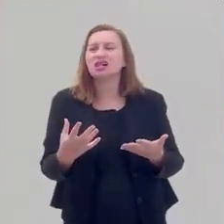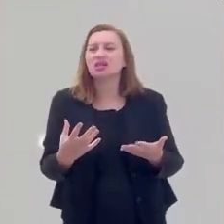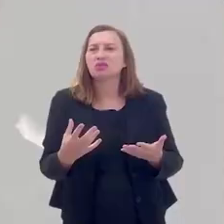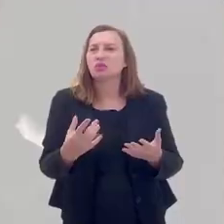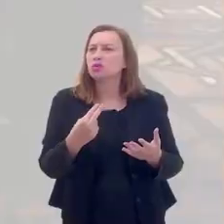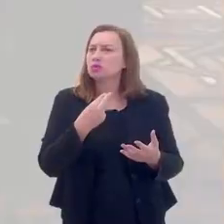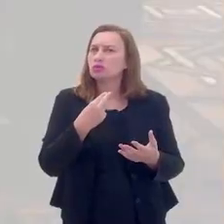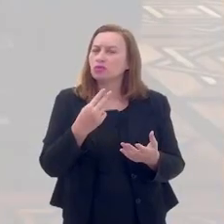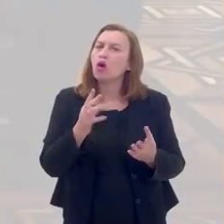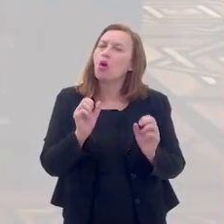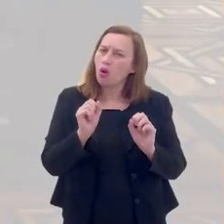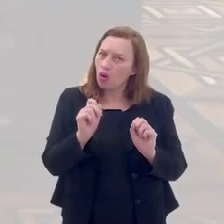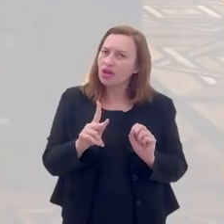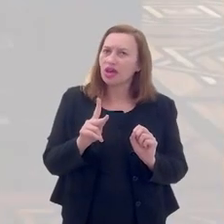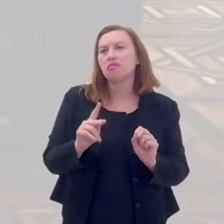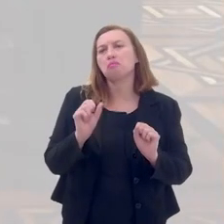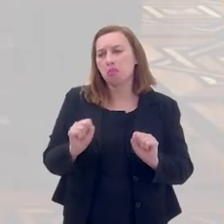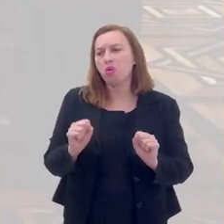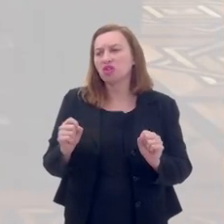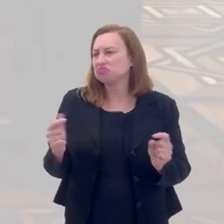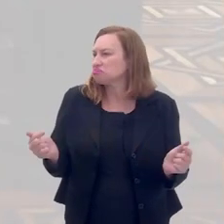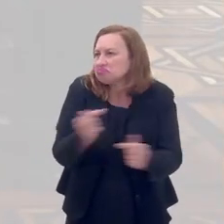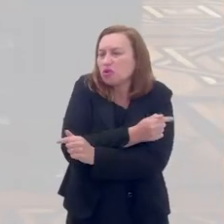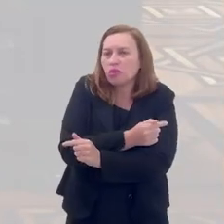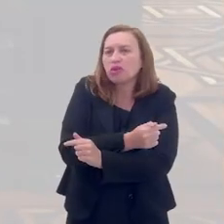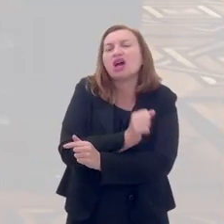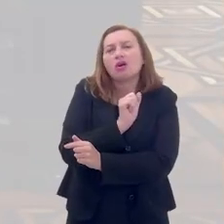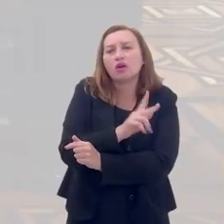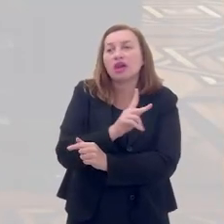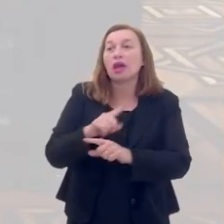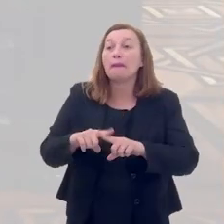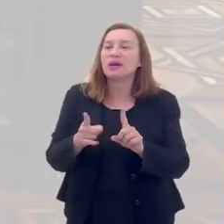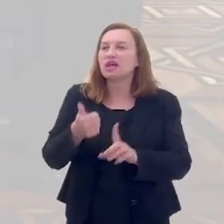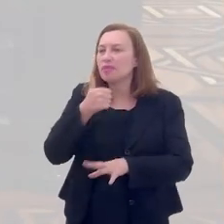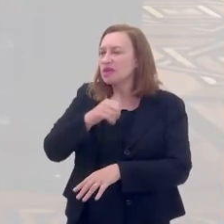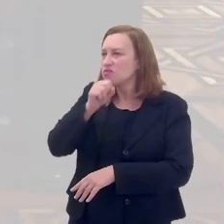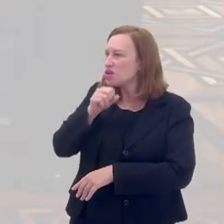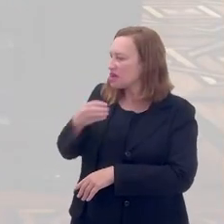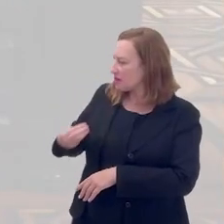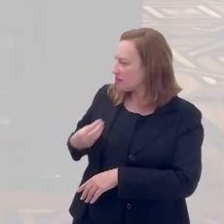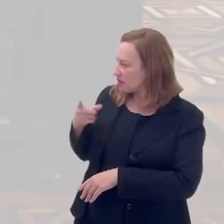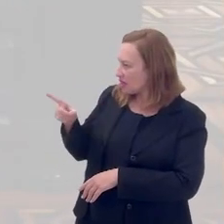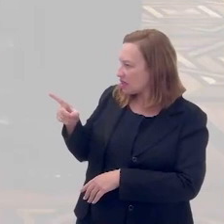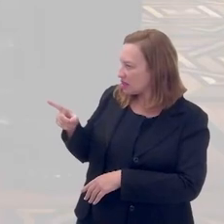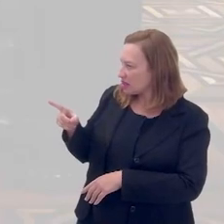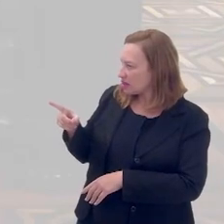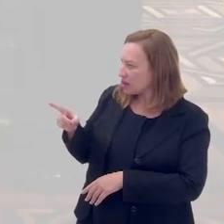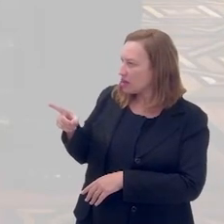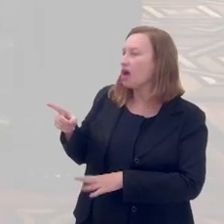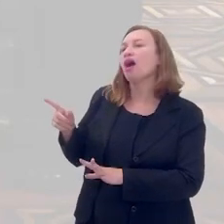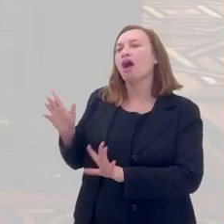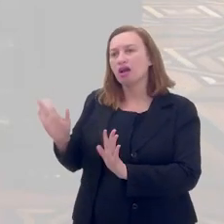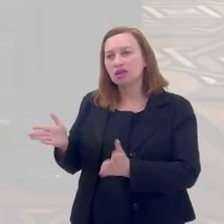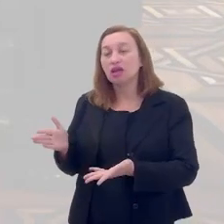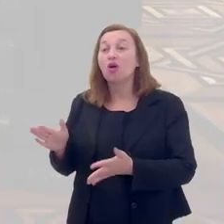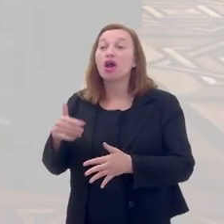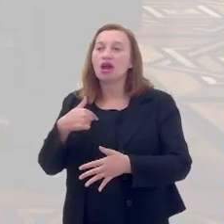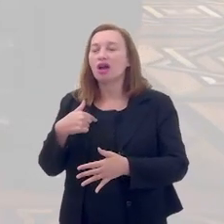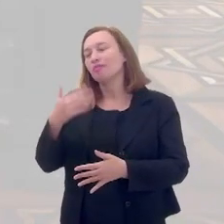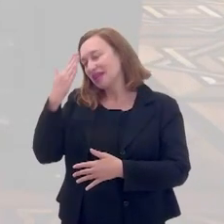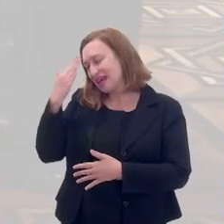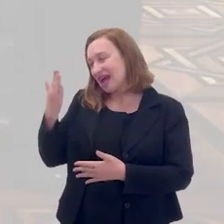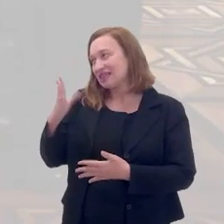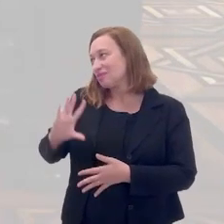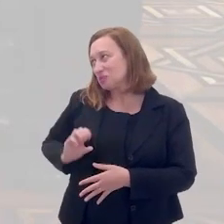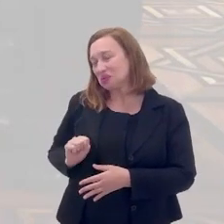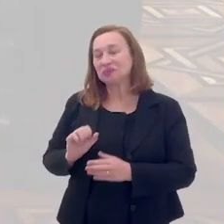você pode não concordar como você falou agora a minha mulher a minha mulher tá ainda tá aí saindo aí é eu disse isso